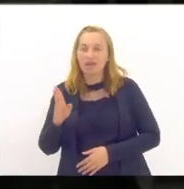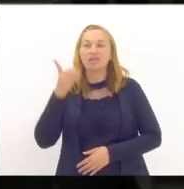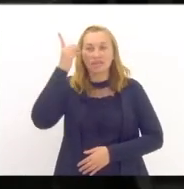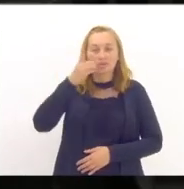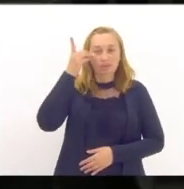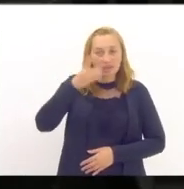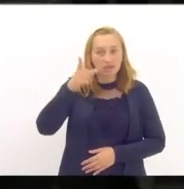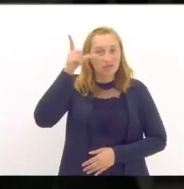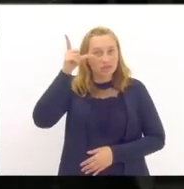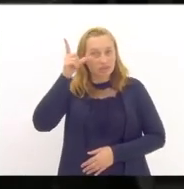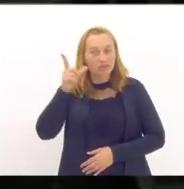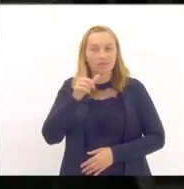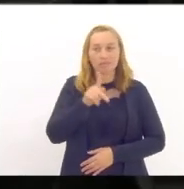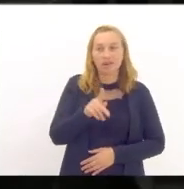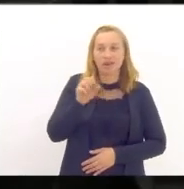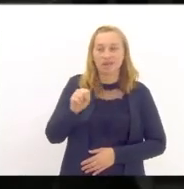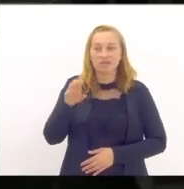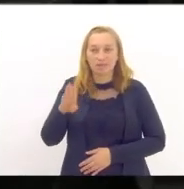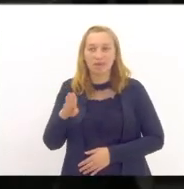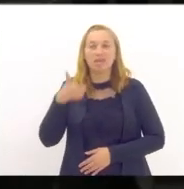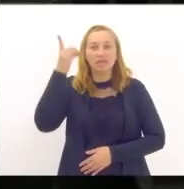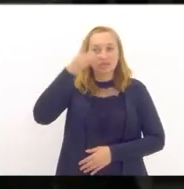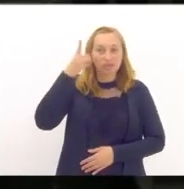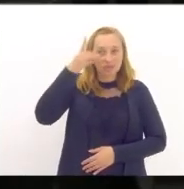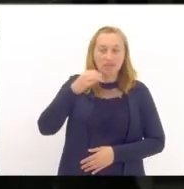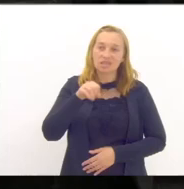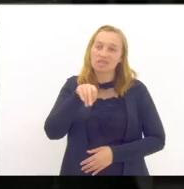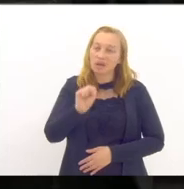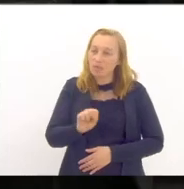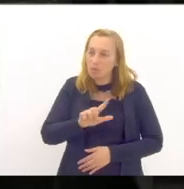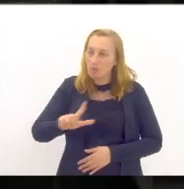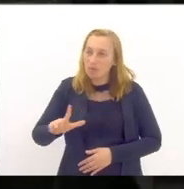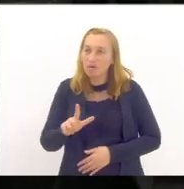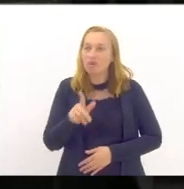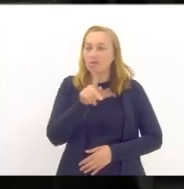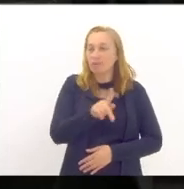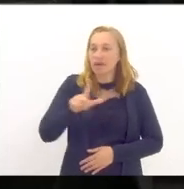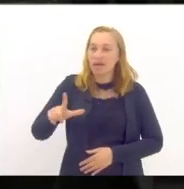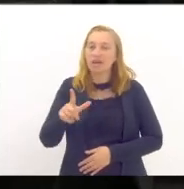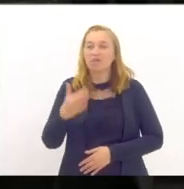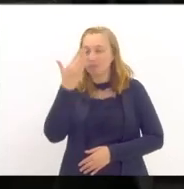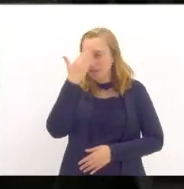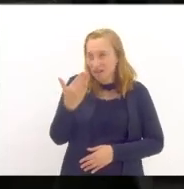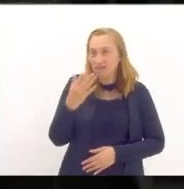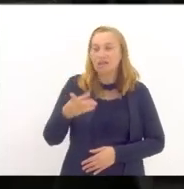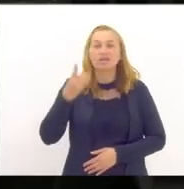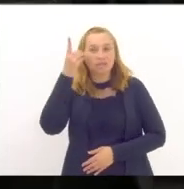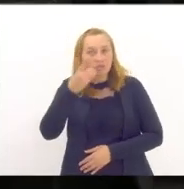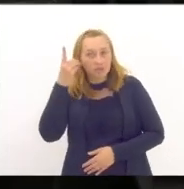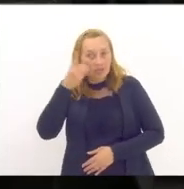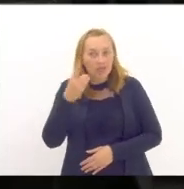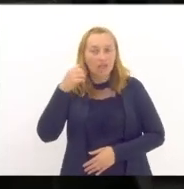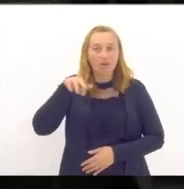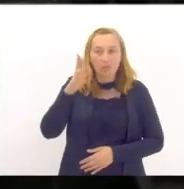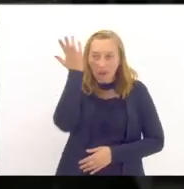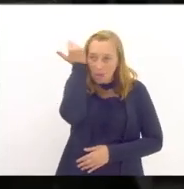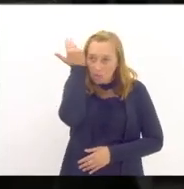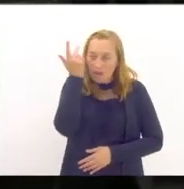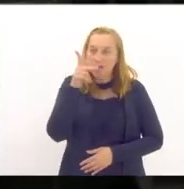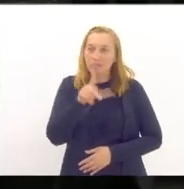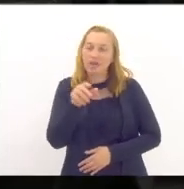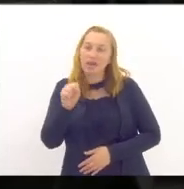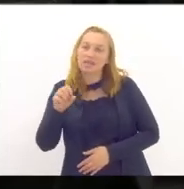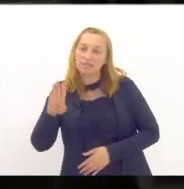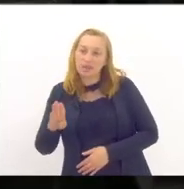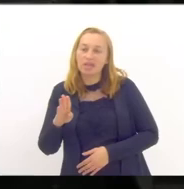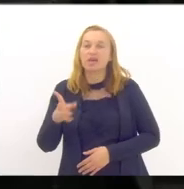Lucinha, do PSD, muito obrigado. Deputado Samuel Malafaia, do PL, muito obrigado. Deputado Eleomar Coelho, do PSB,